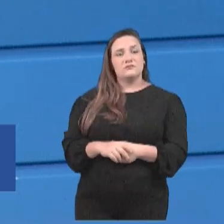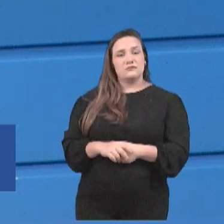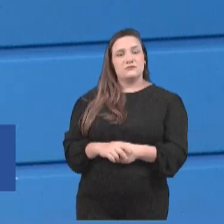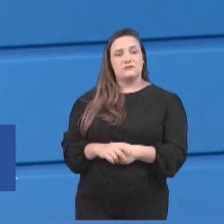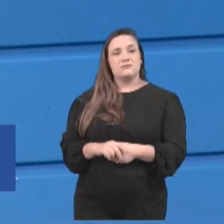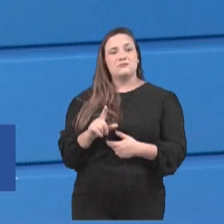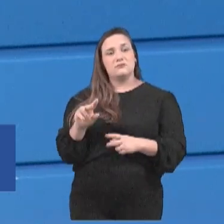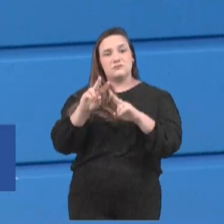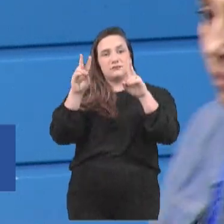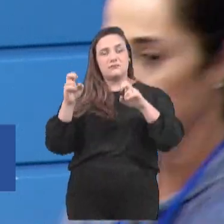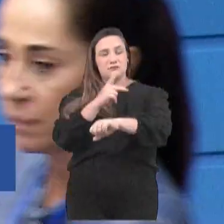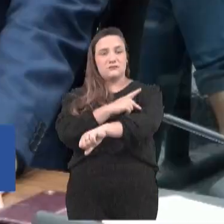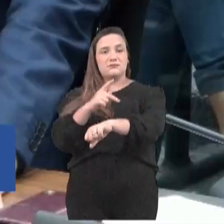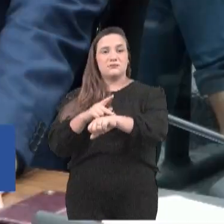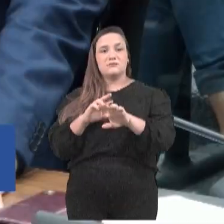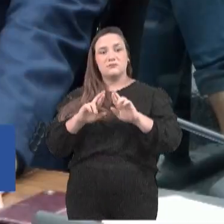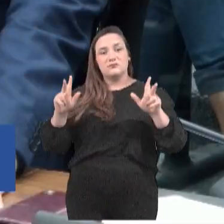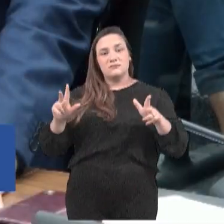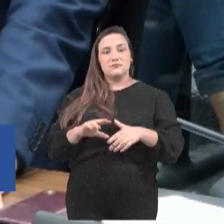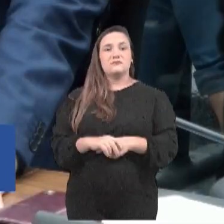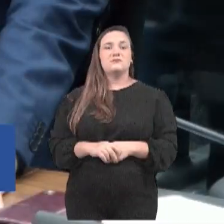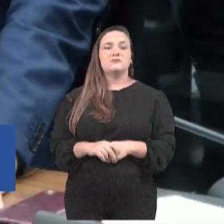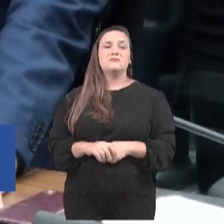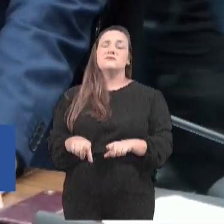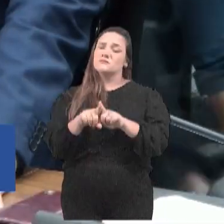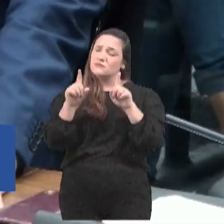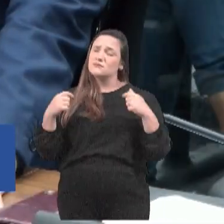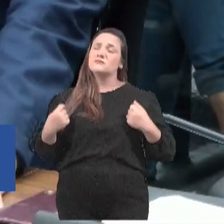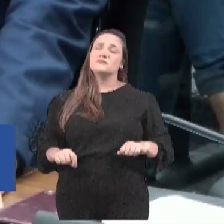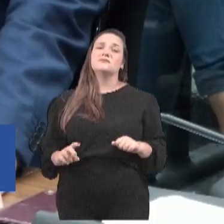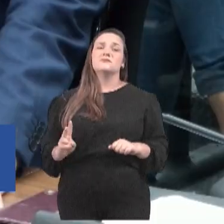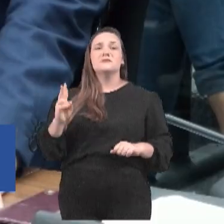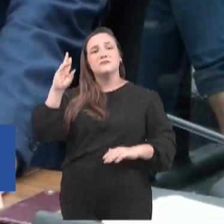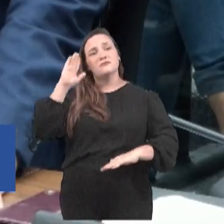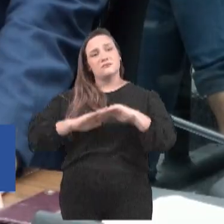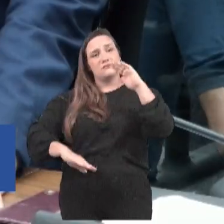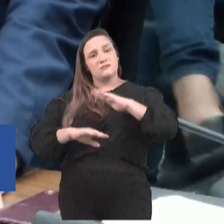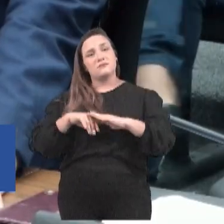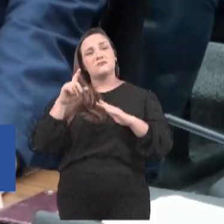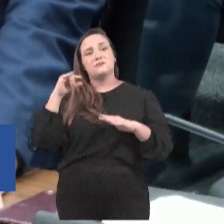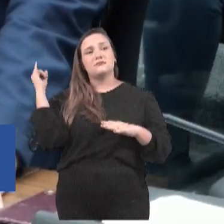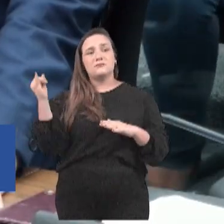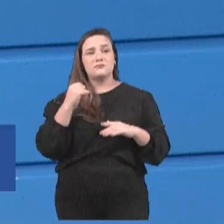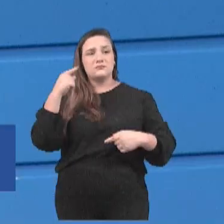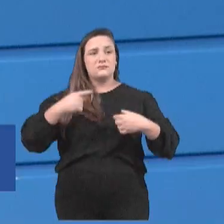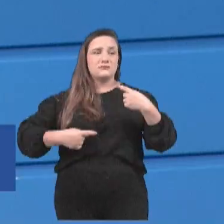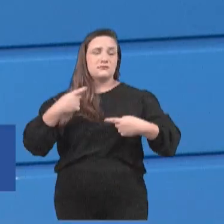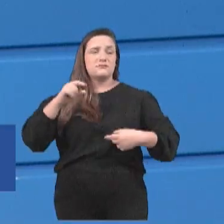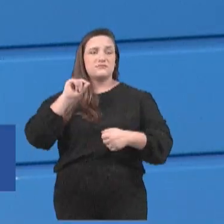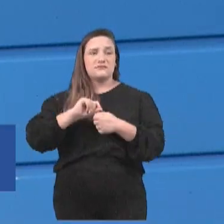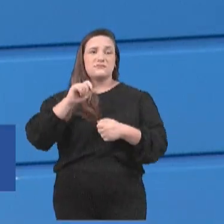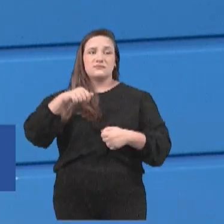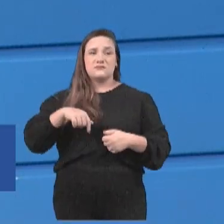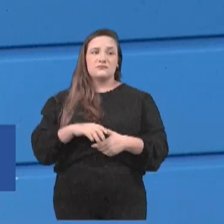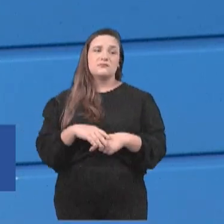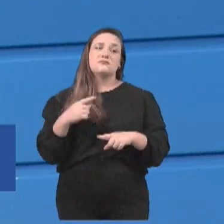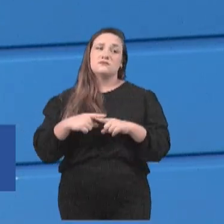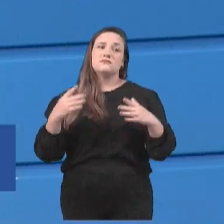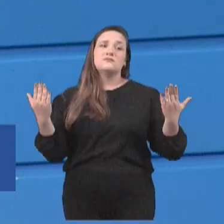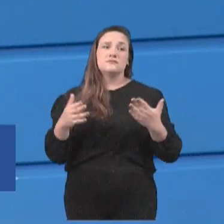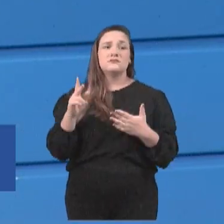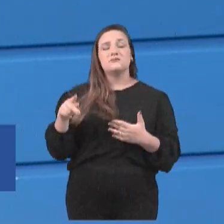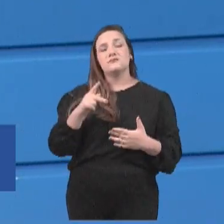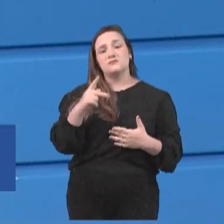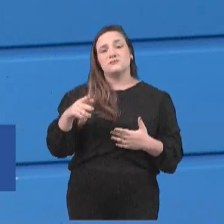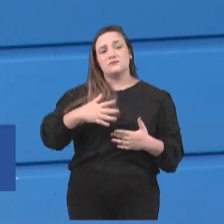situações pedagógicas diferentes. Mas a valorização profissional, ela é importante que a gente faça um debate aqui, porque os professores hoje